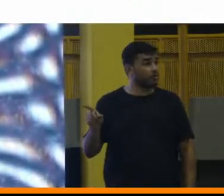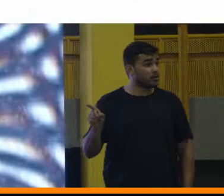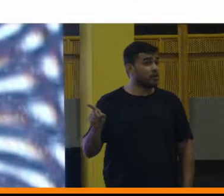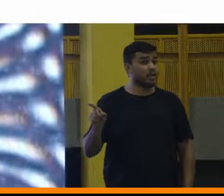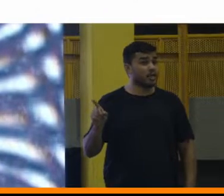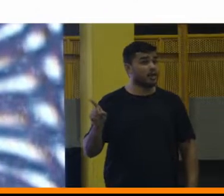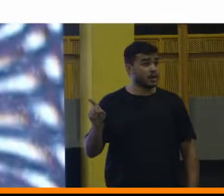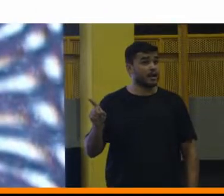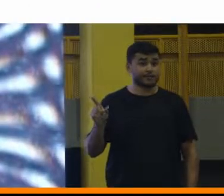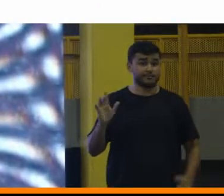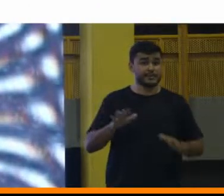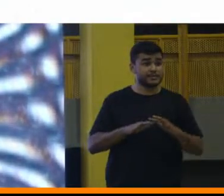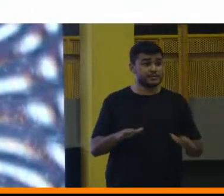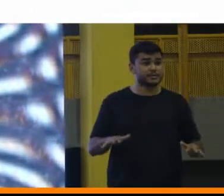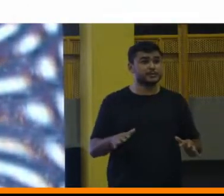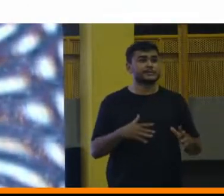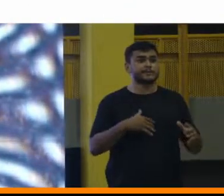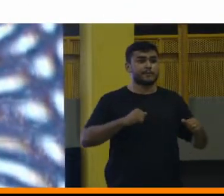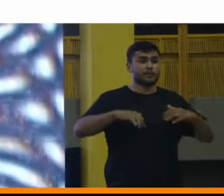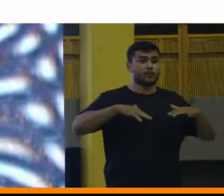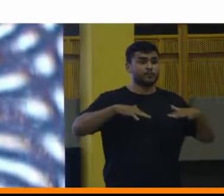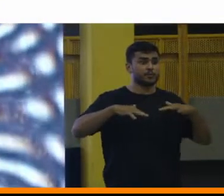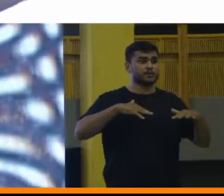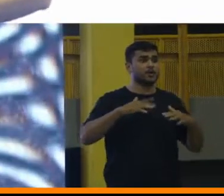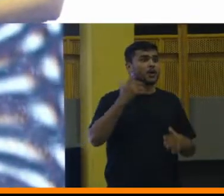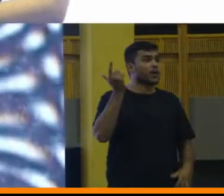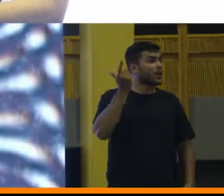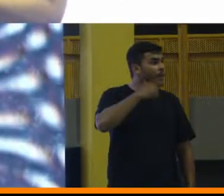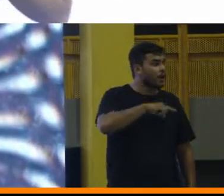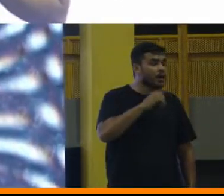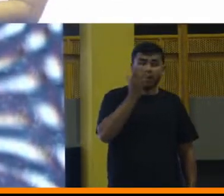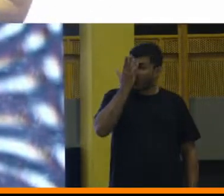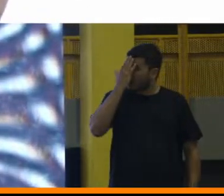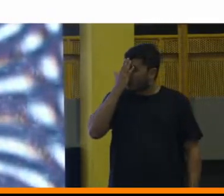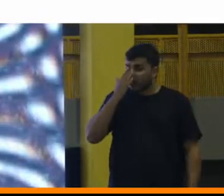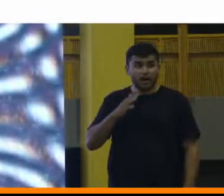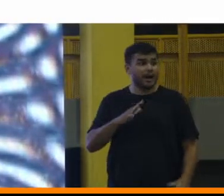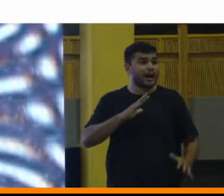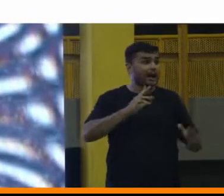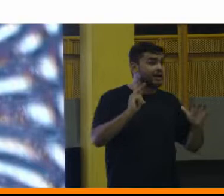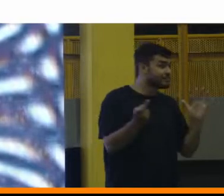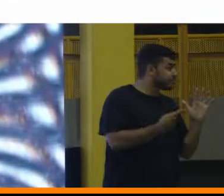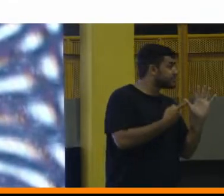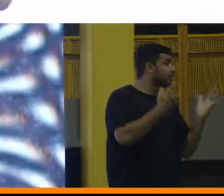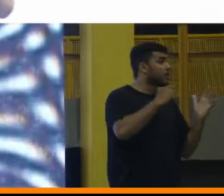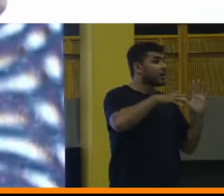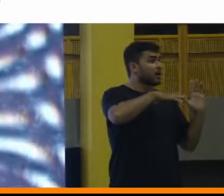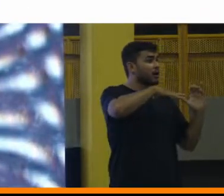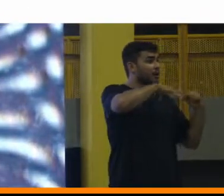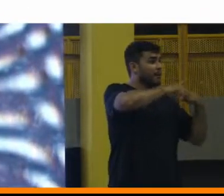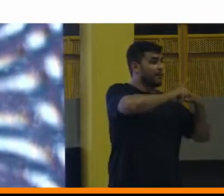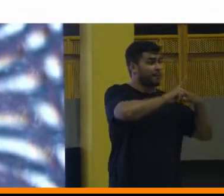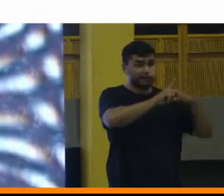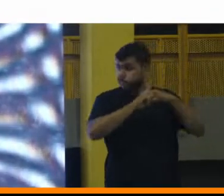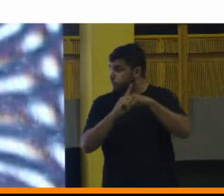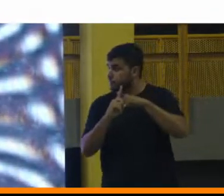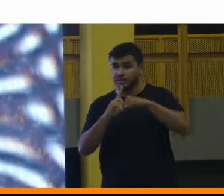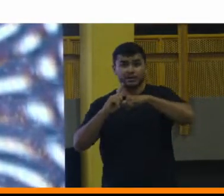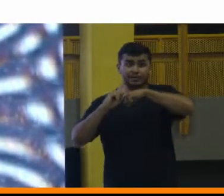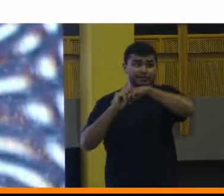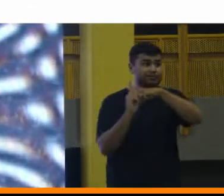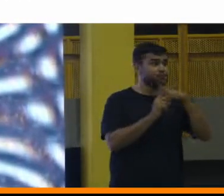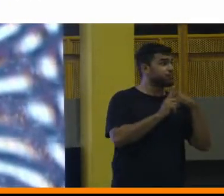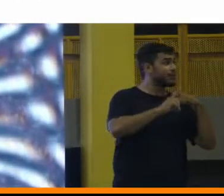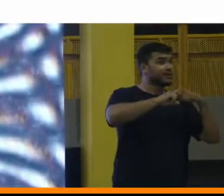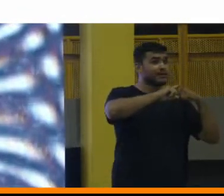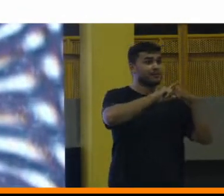é que vai te ajudar a fazer esse movimento. Você empurra o chão para lá e puxa o objeto